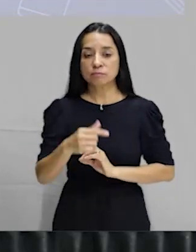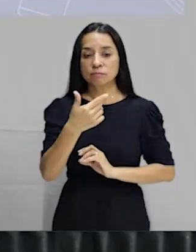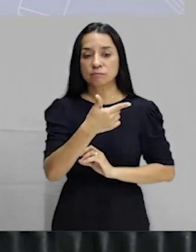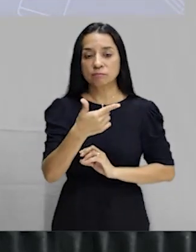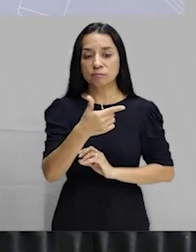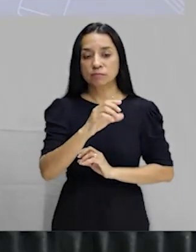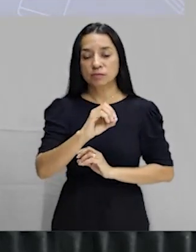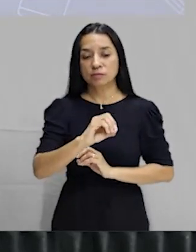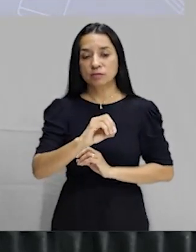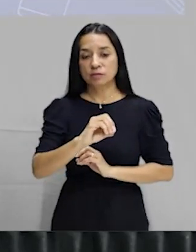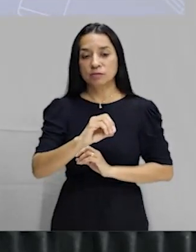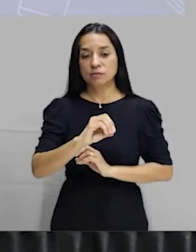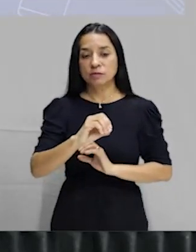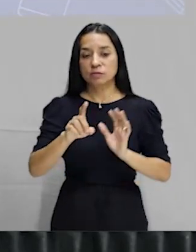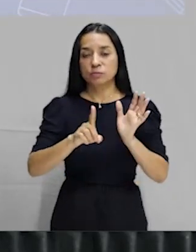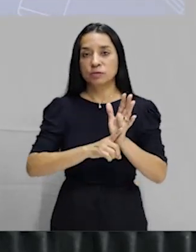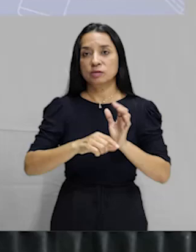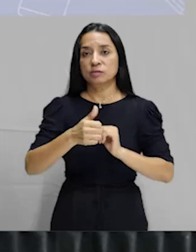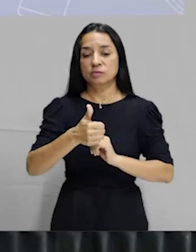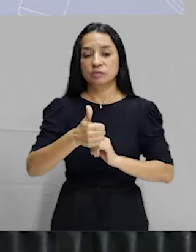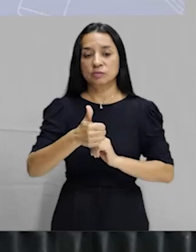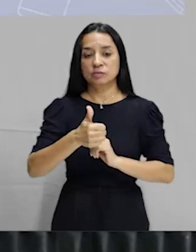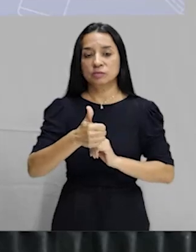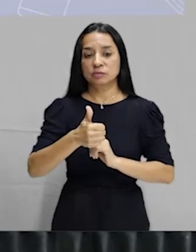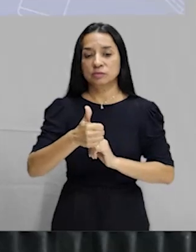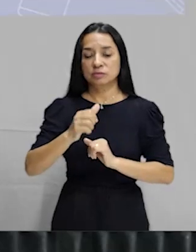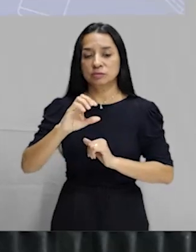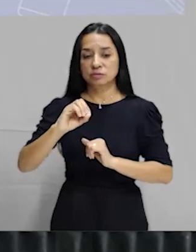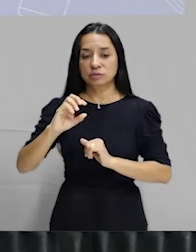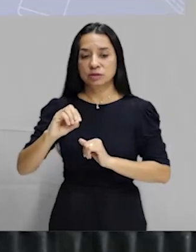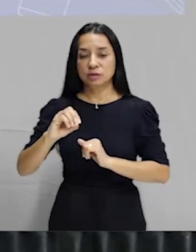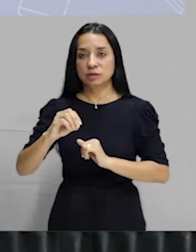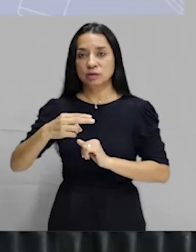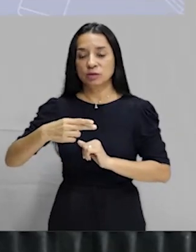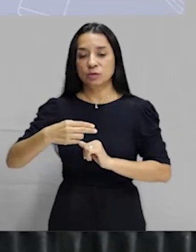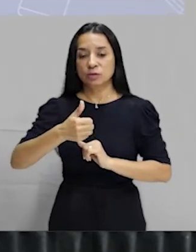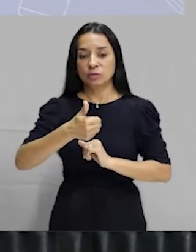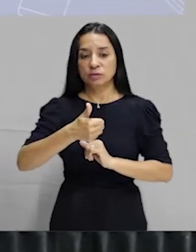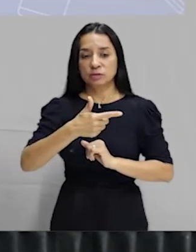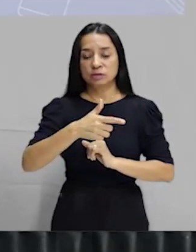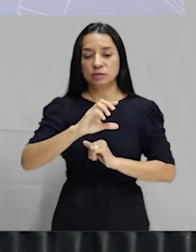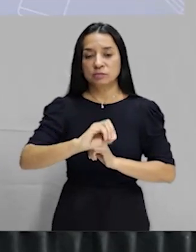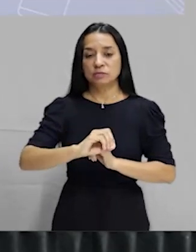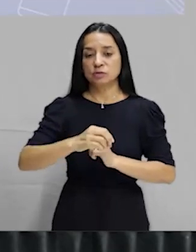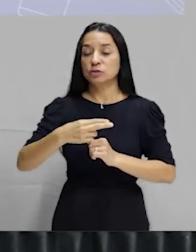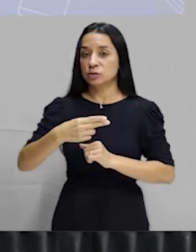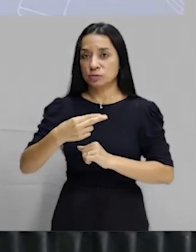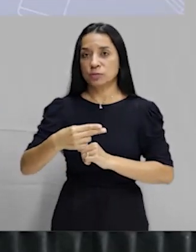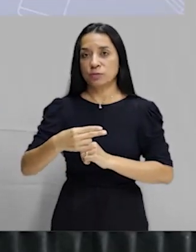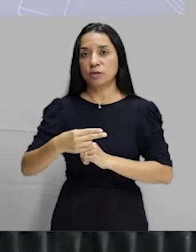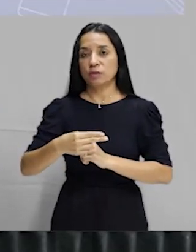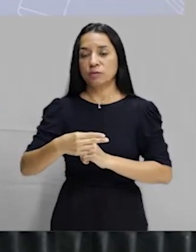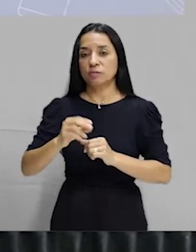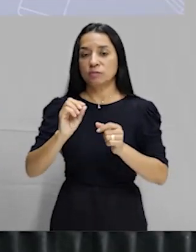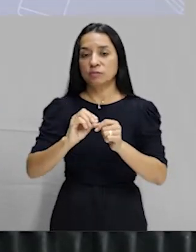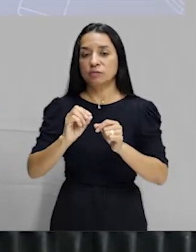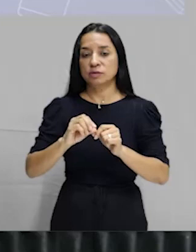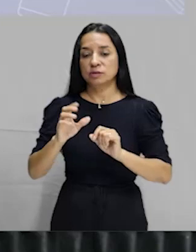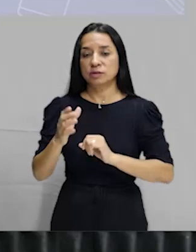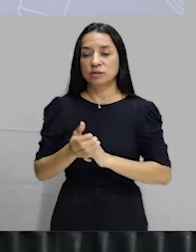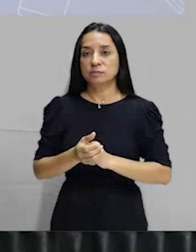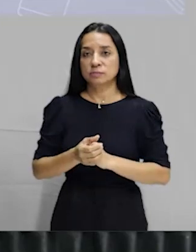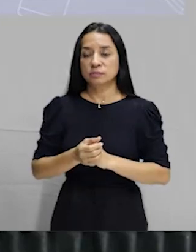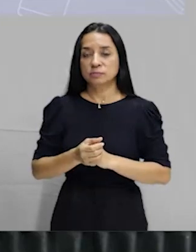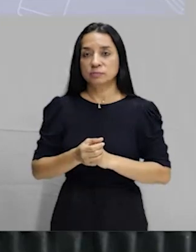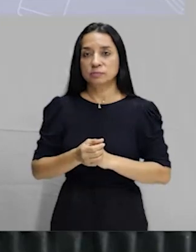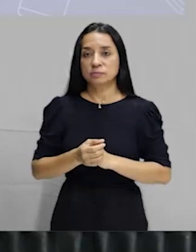esse resultado, para nós, é 120, tá bom? A mesma coisa nós vamos fazer lá